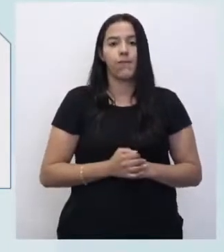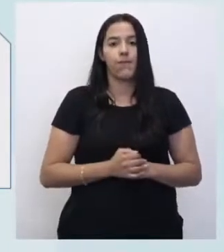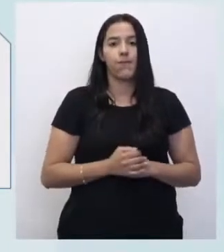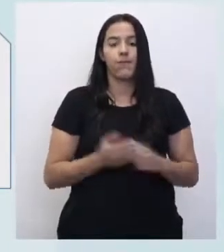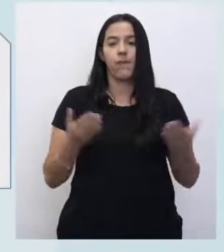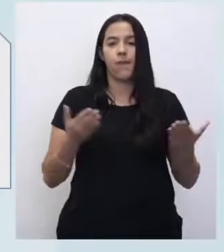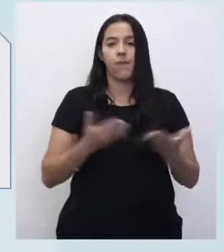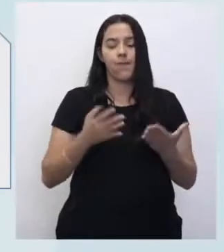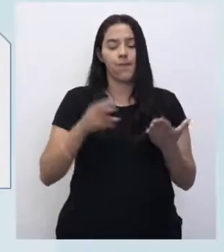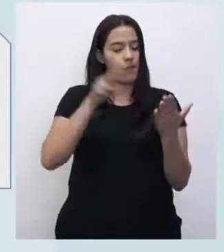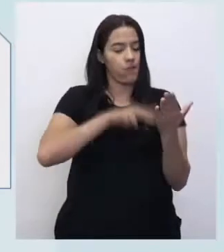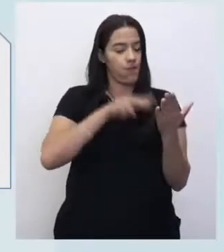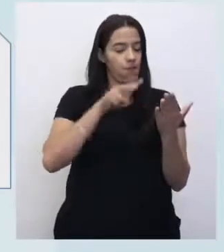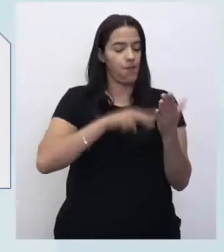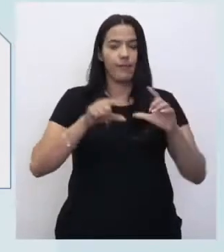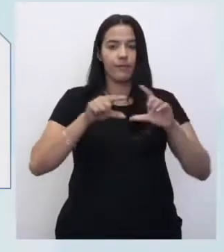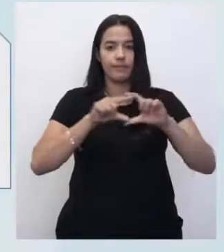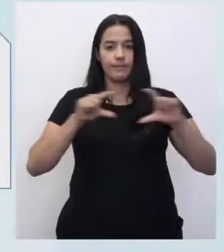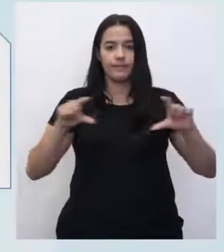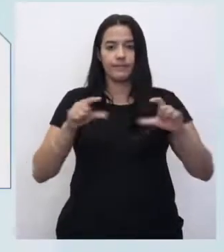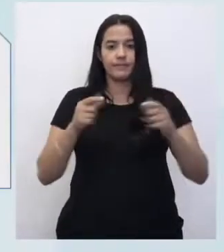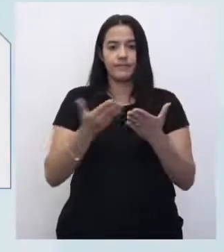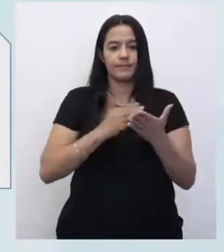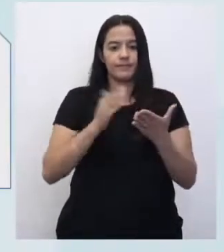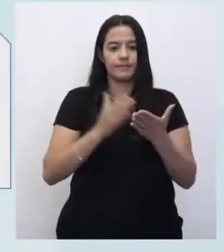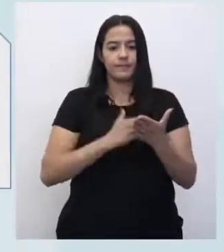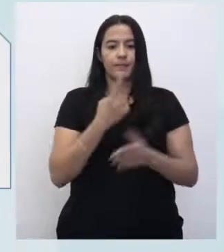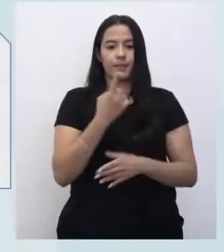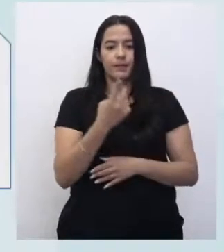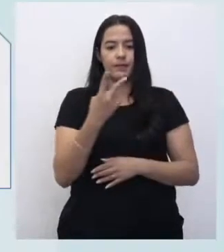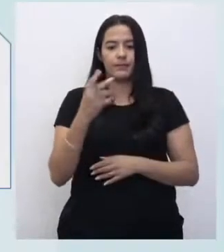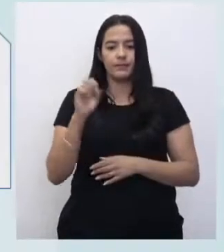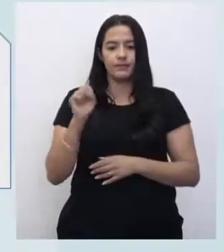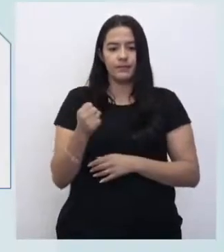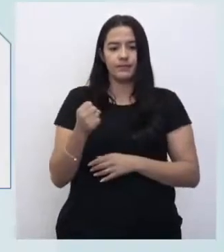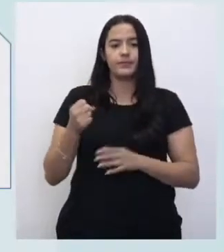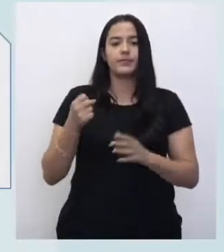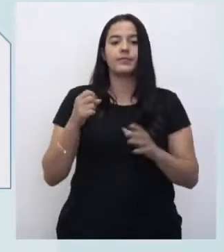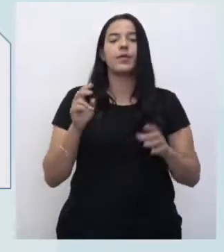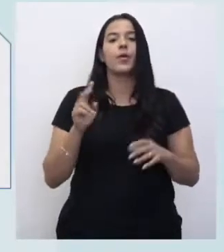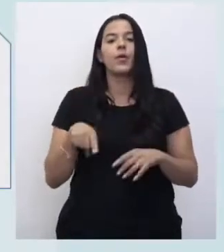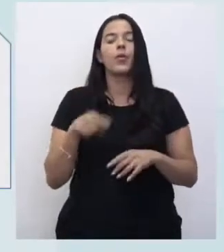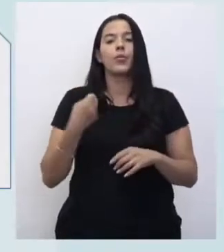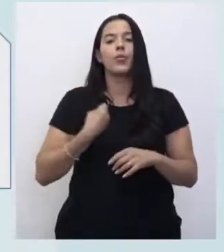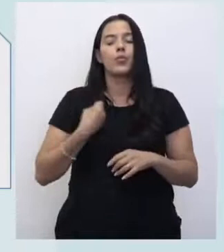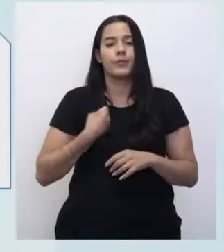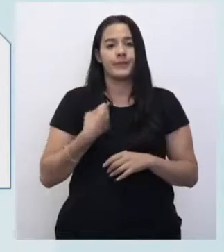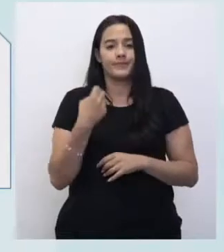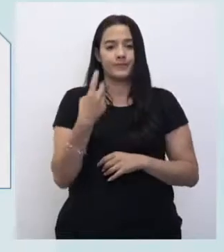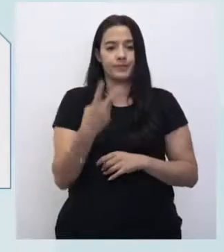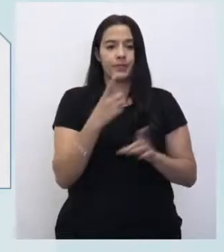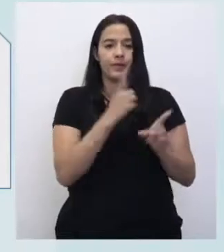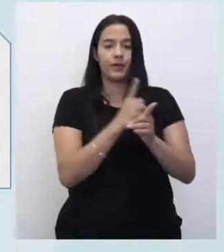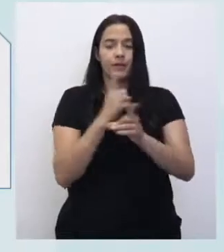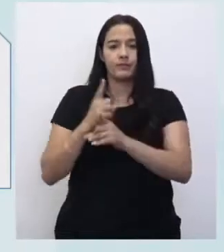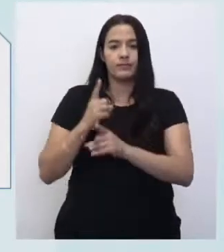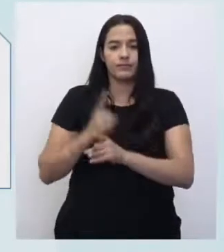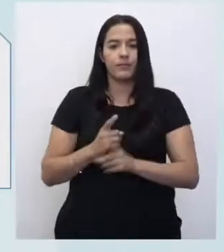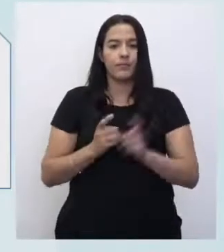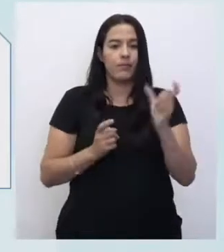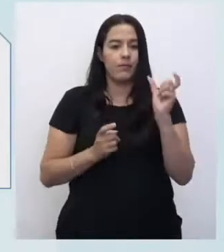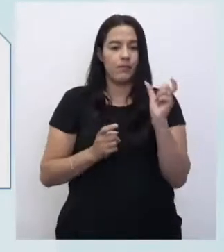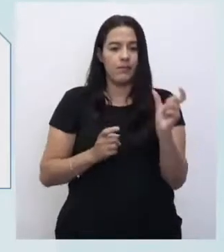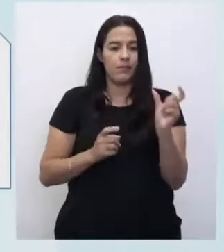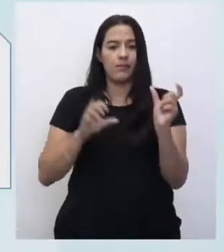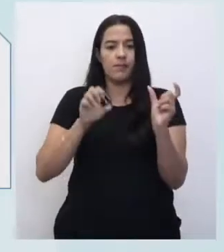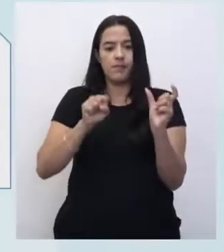vamos ler a parte do texto da página 128 do caderno do aluno, volume 2. Você pode encontrar palavras que têm sufixos